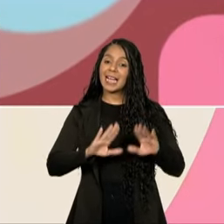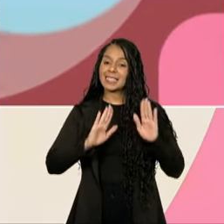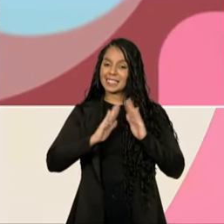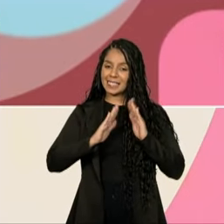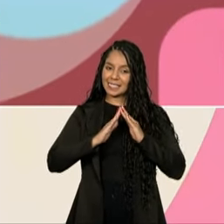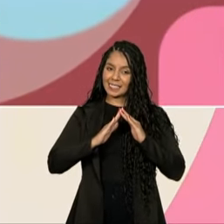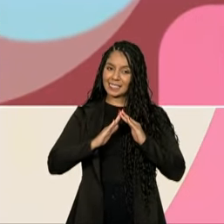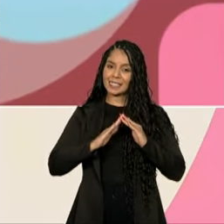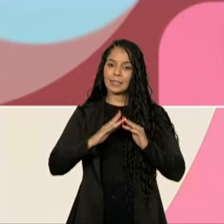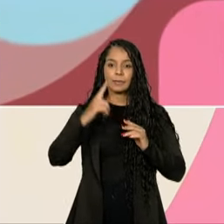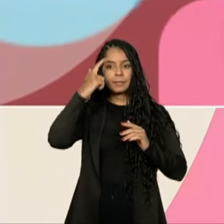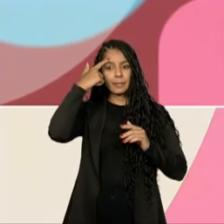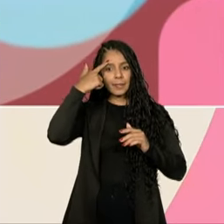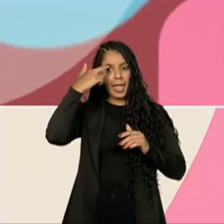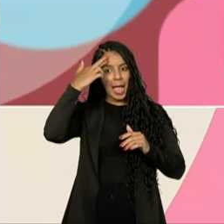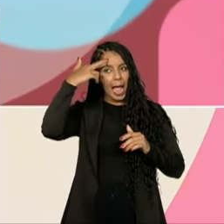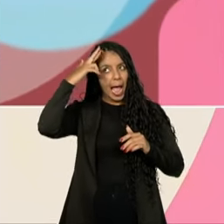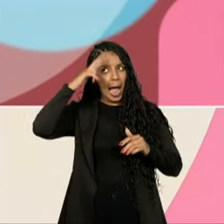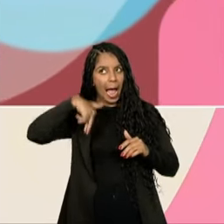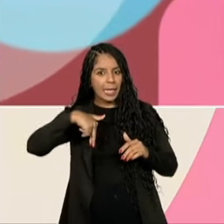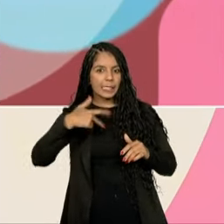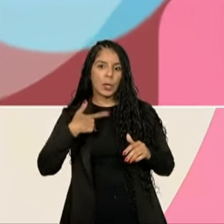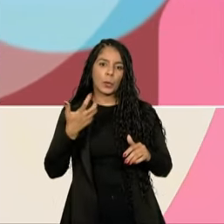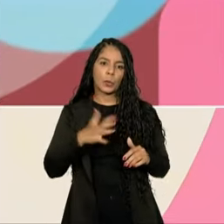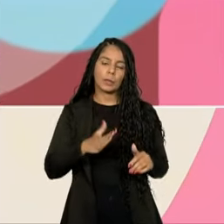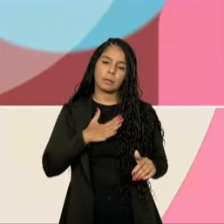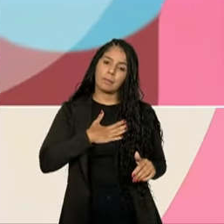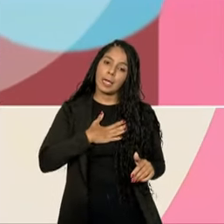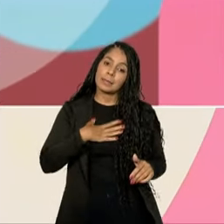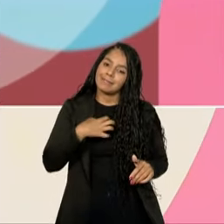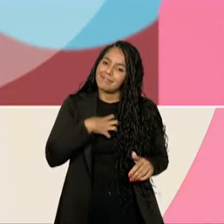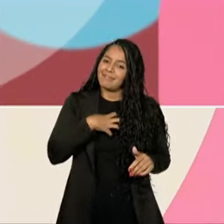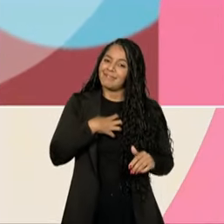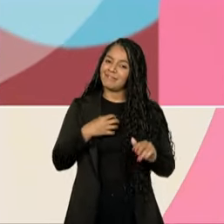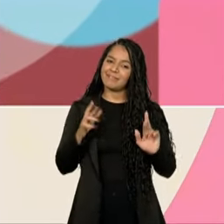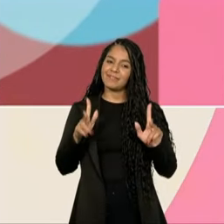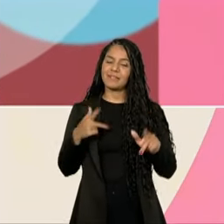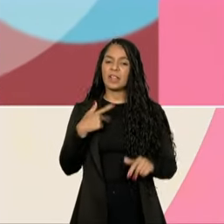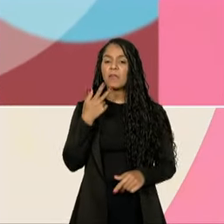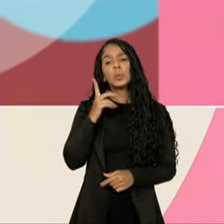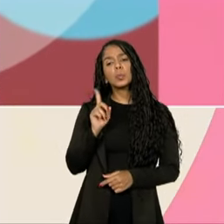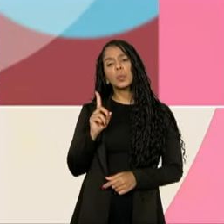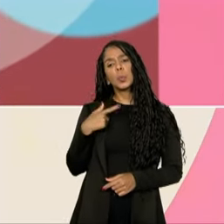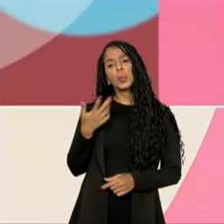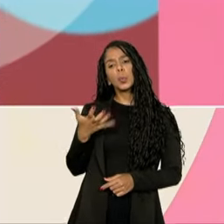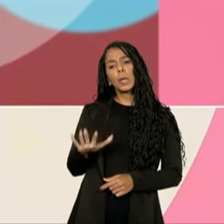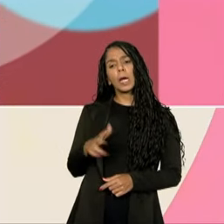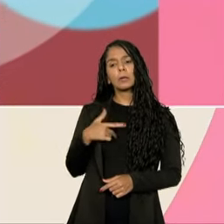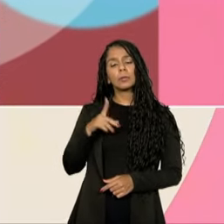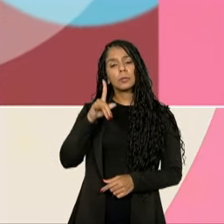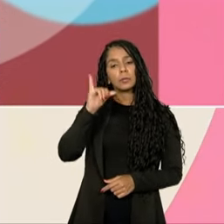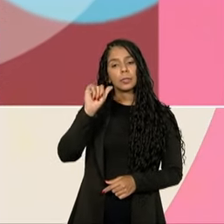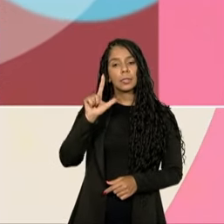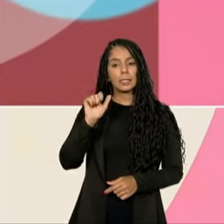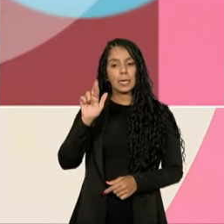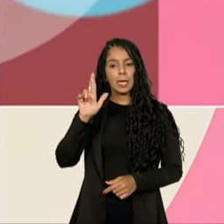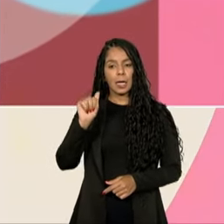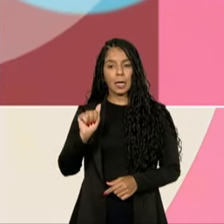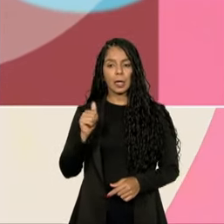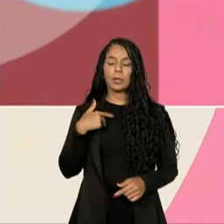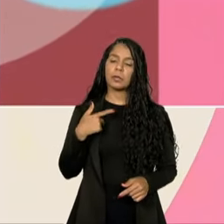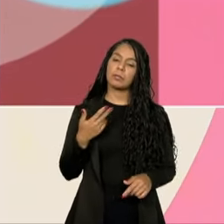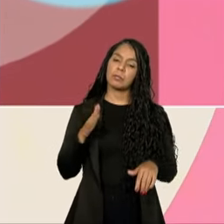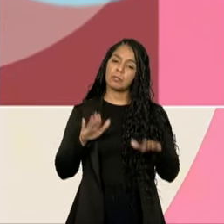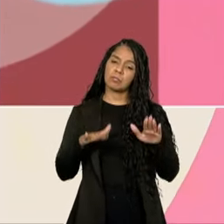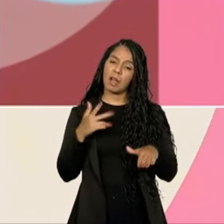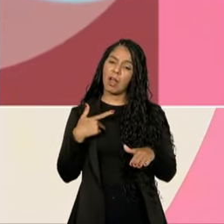que ficou, racionalmente, né? Claro. Mais o coração. Mas aí, ela dizia, não, eu não quero. Até que um dia, Laura... Mãe, às vezes ela